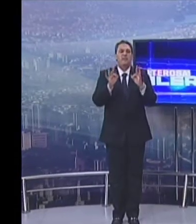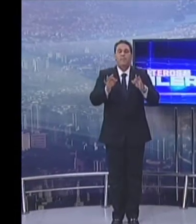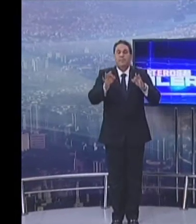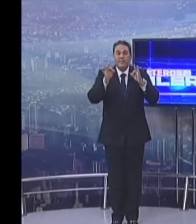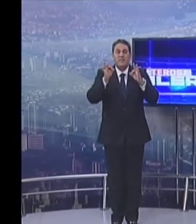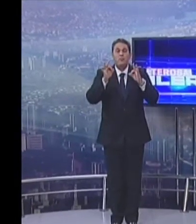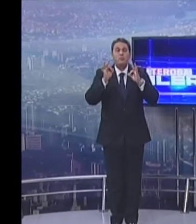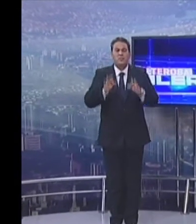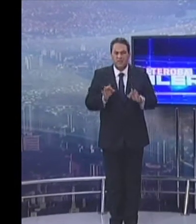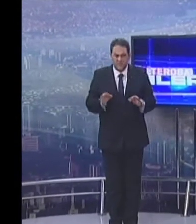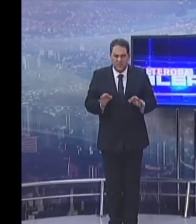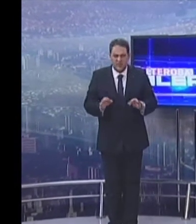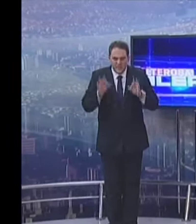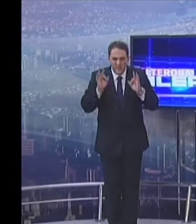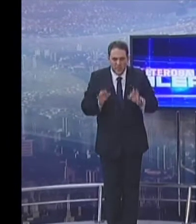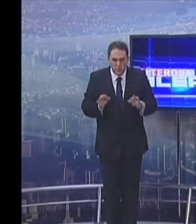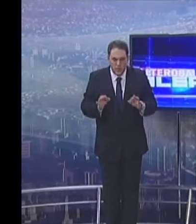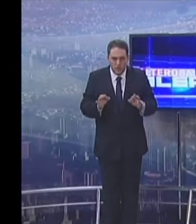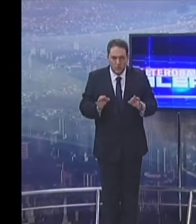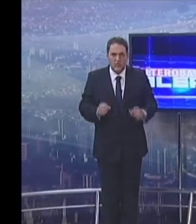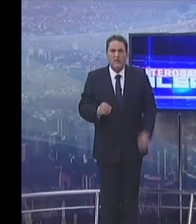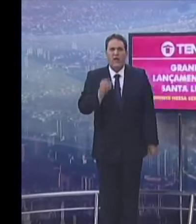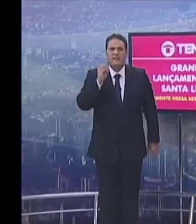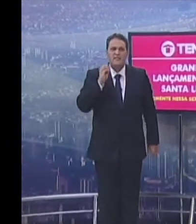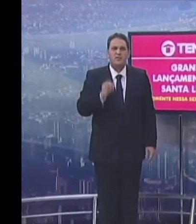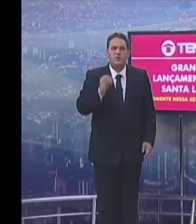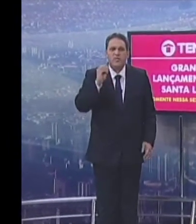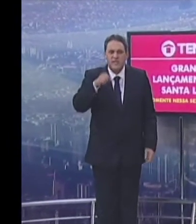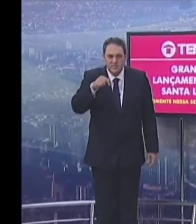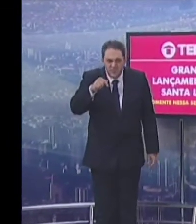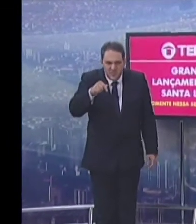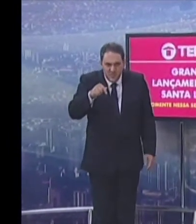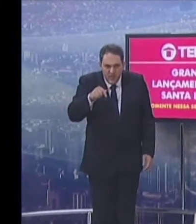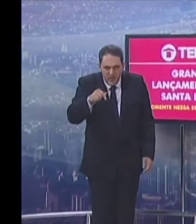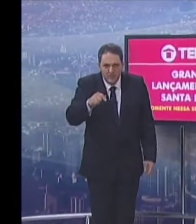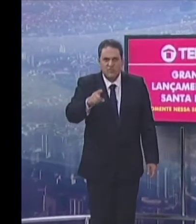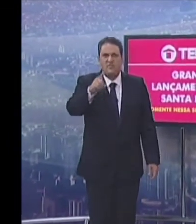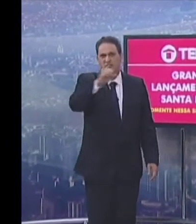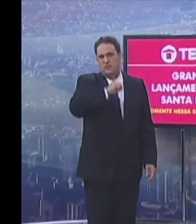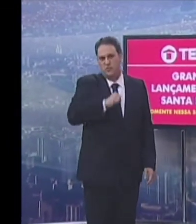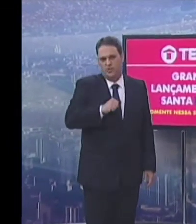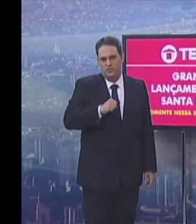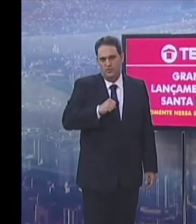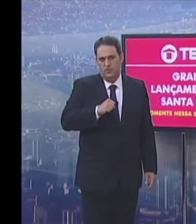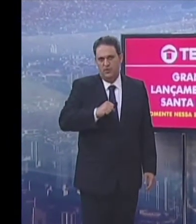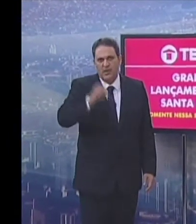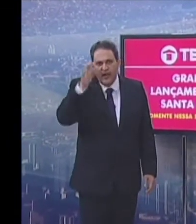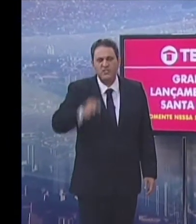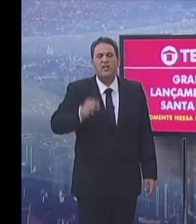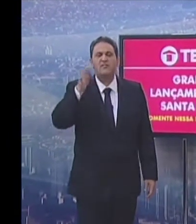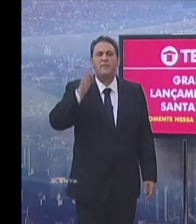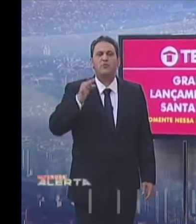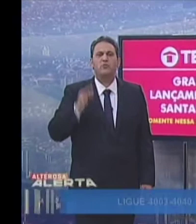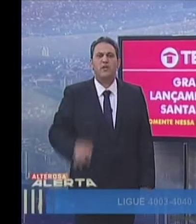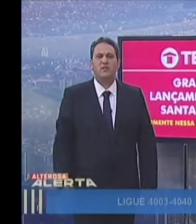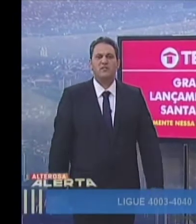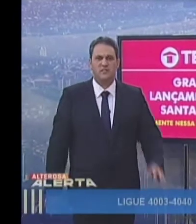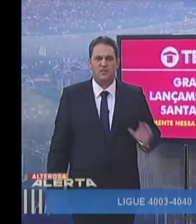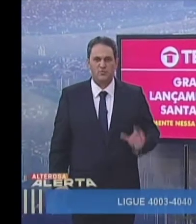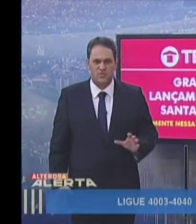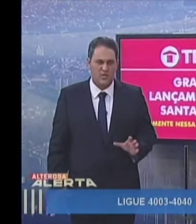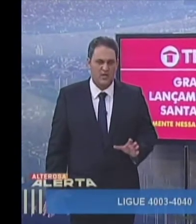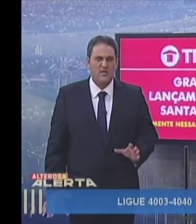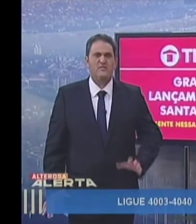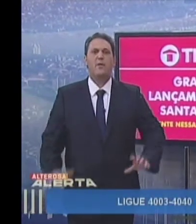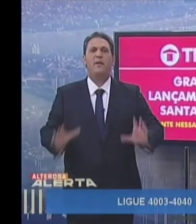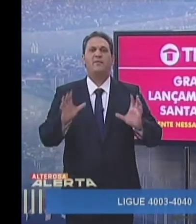Minas Gerais, quero prestar muita atenção. Atenção, pessoal, atenção que nesse fim de semana você vai sair do aluguel. Grande lançamento tenda